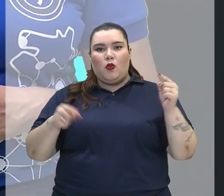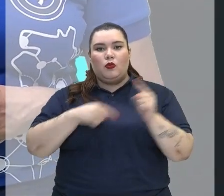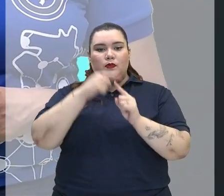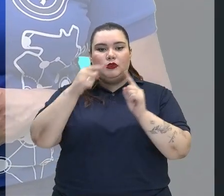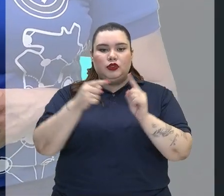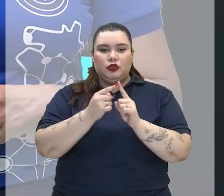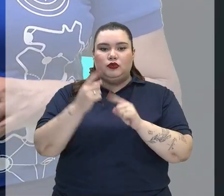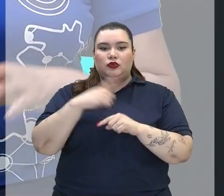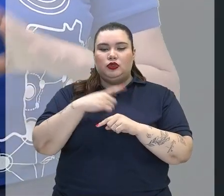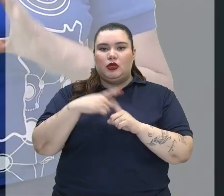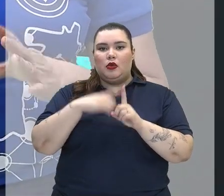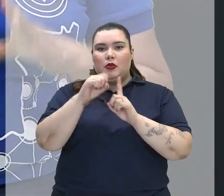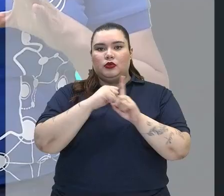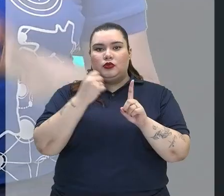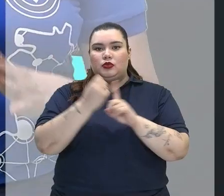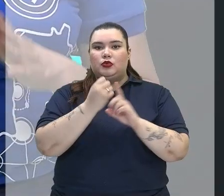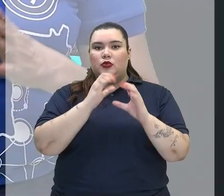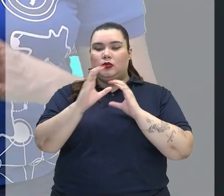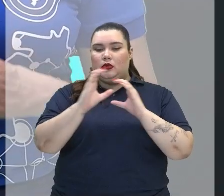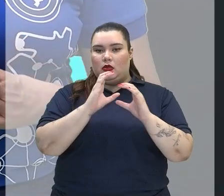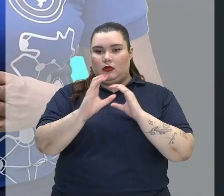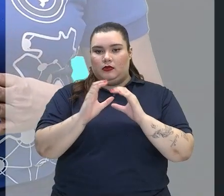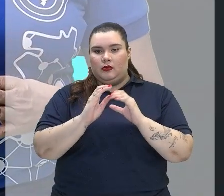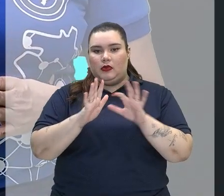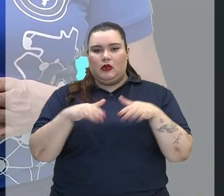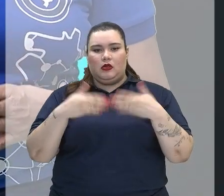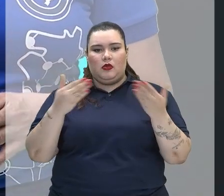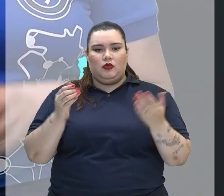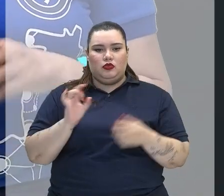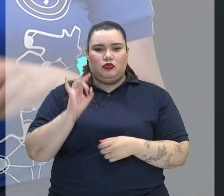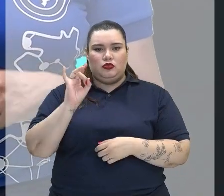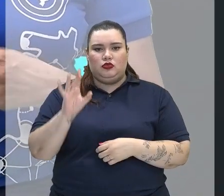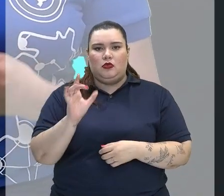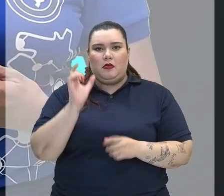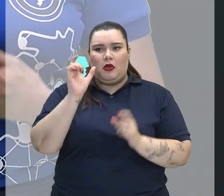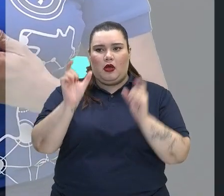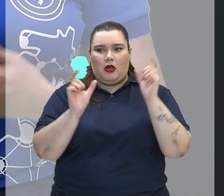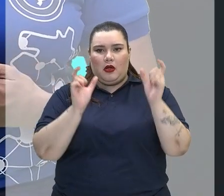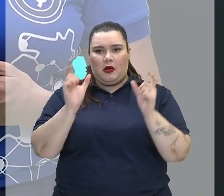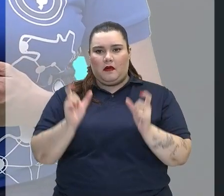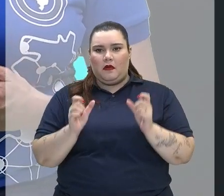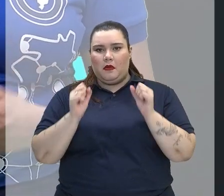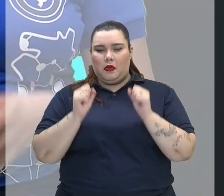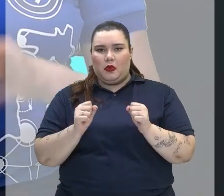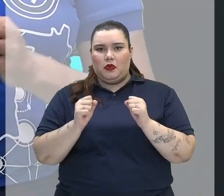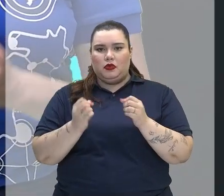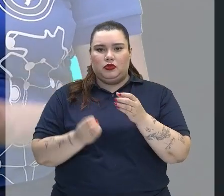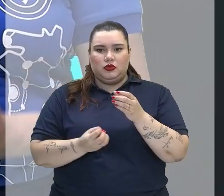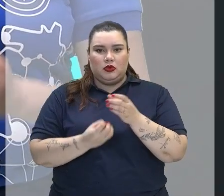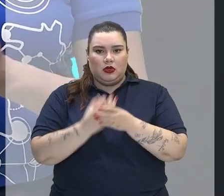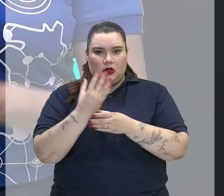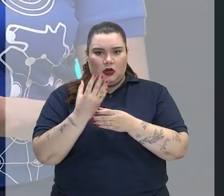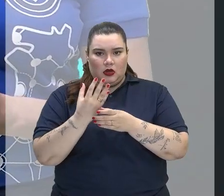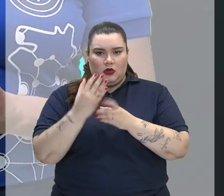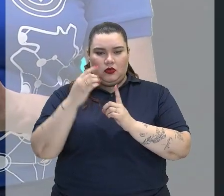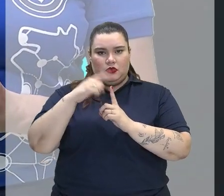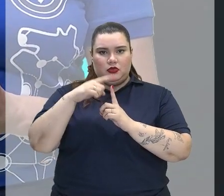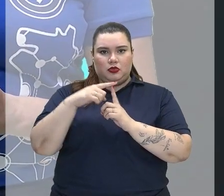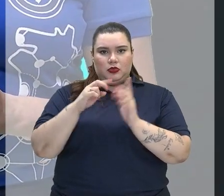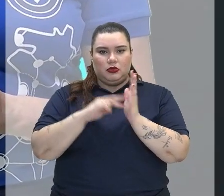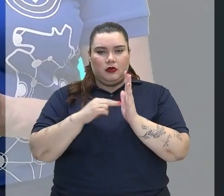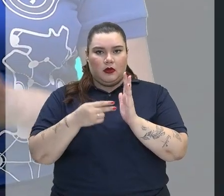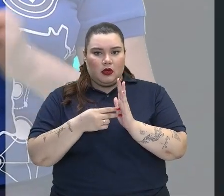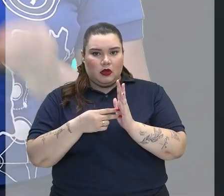sociocomunicativa. Então, será que só as palavras podem construir, né, uma unidade de